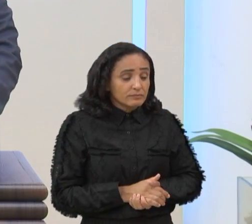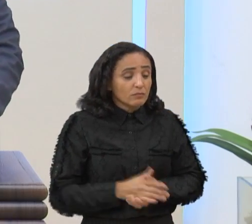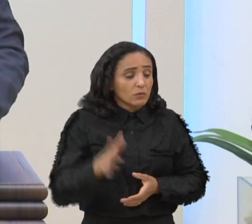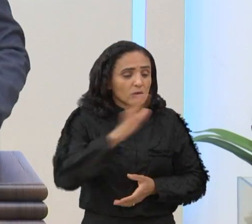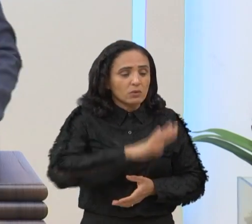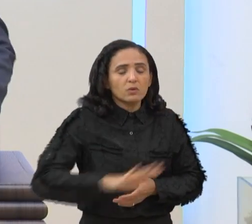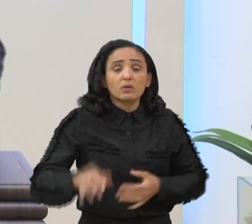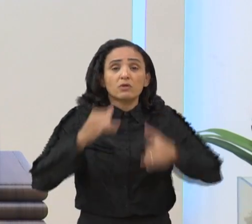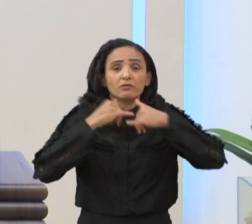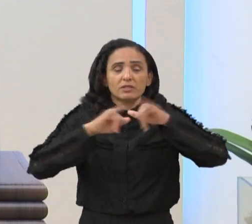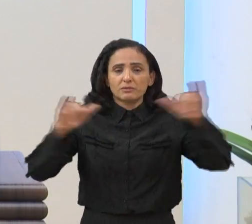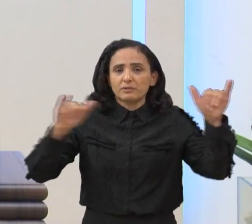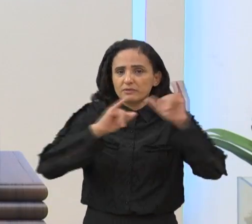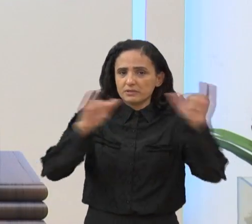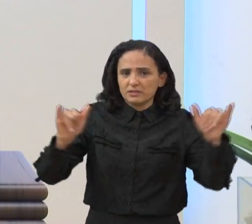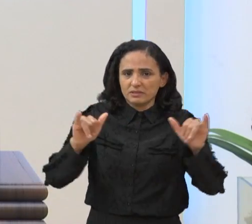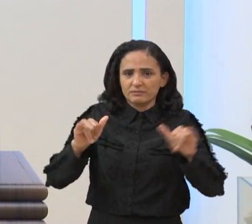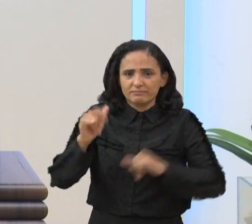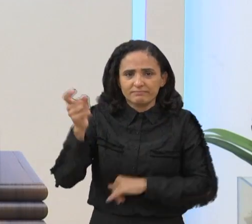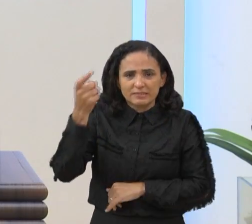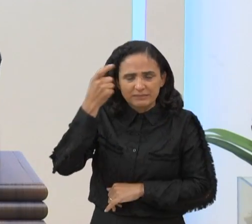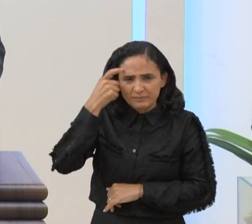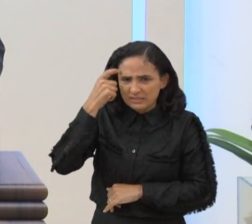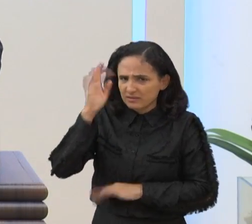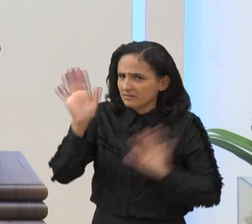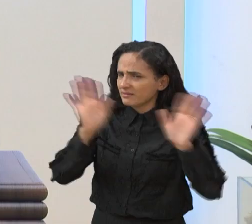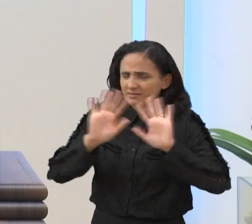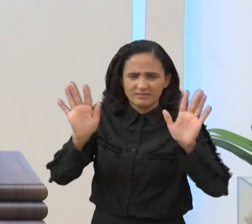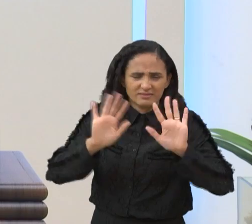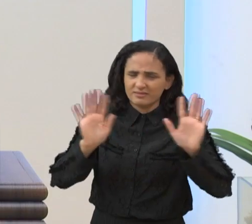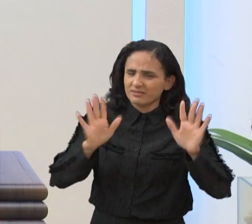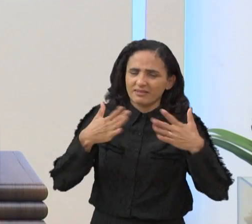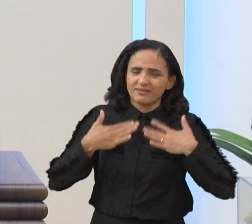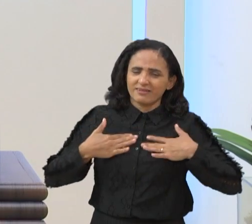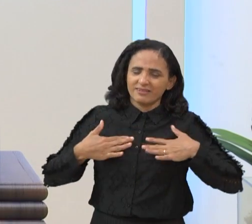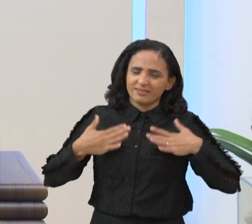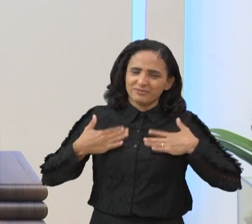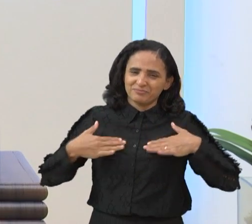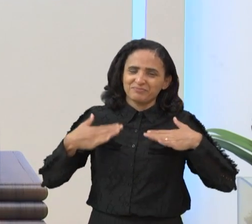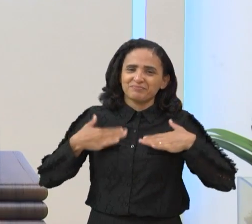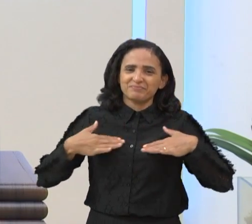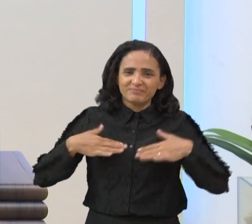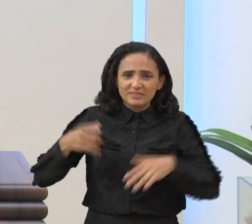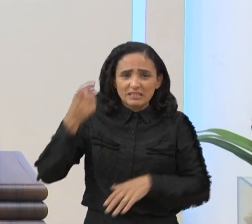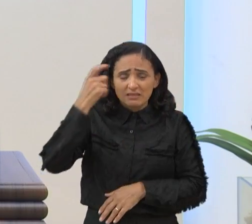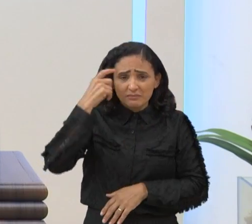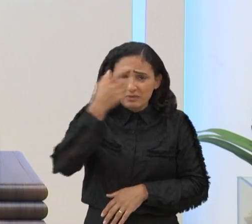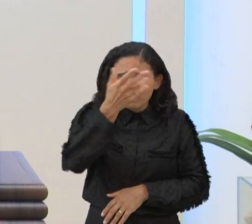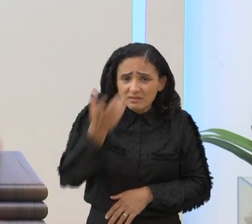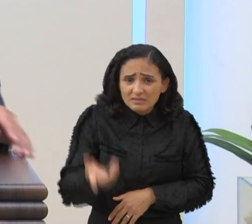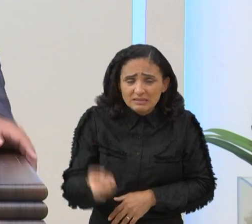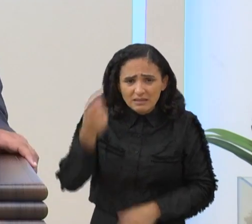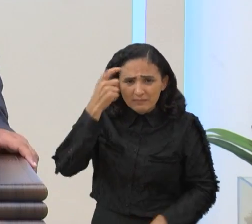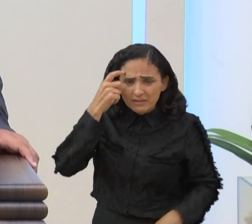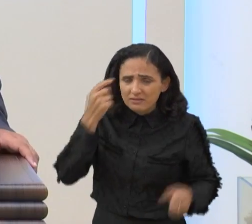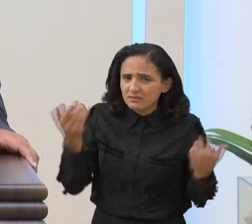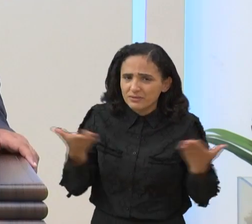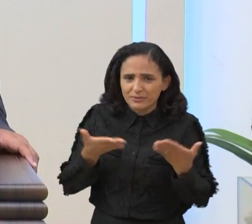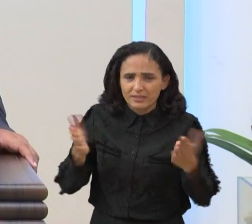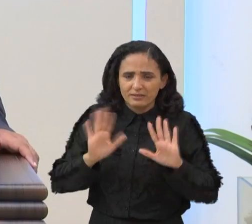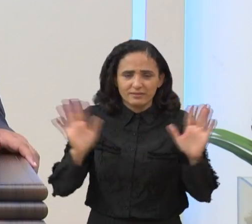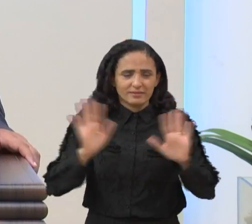de Deus para lhe dizer: não é nada do que você está pensando. Não é como você está